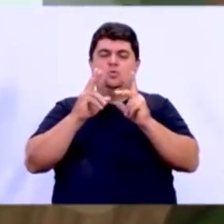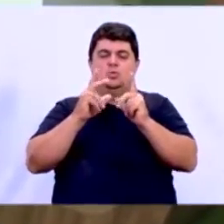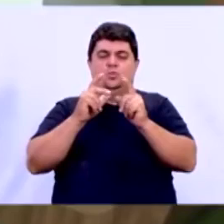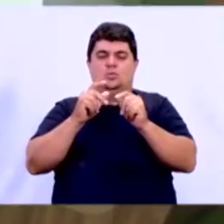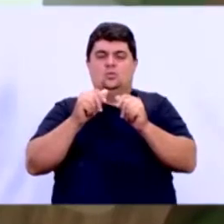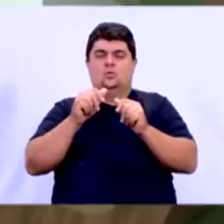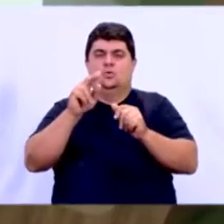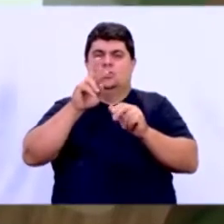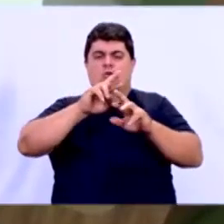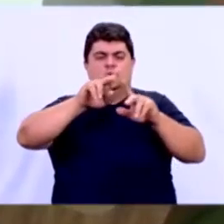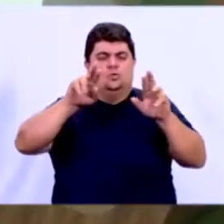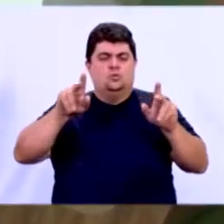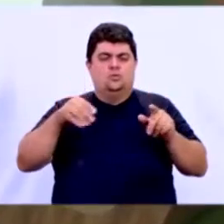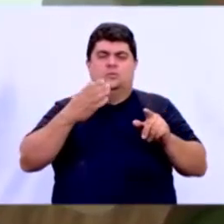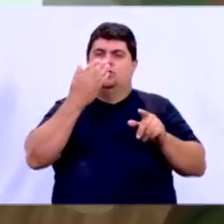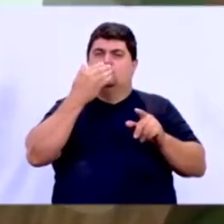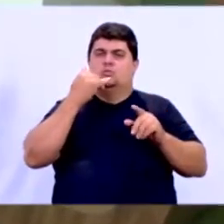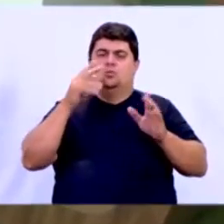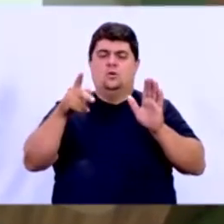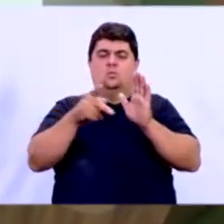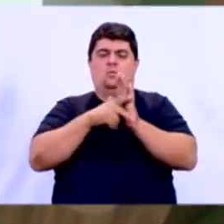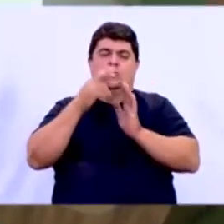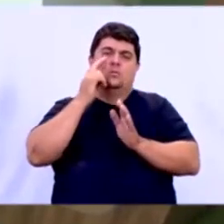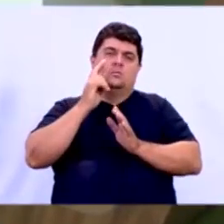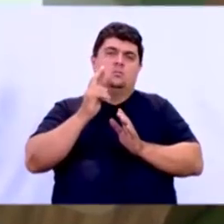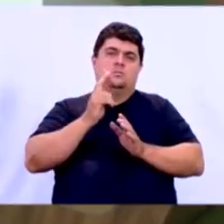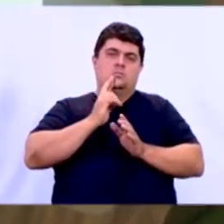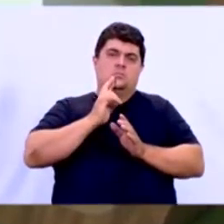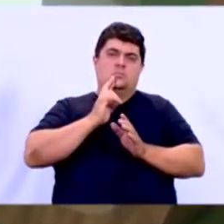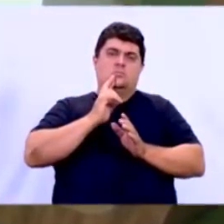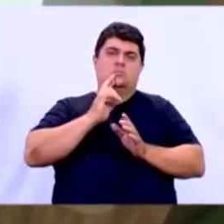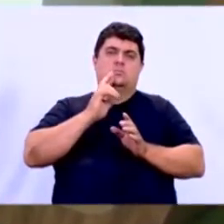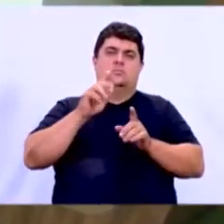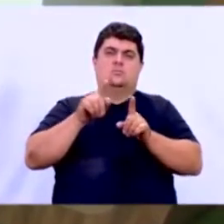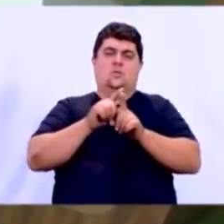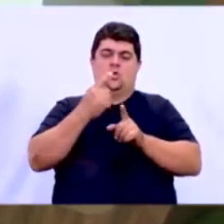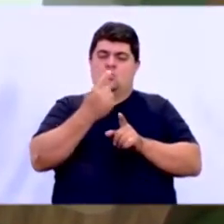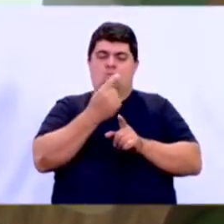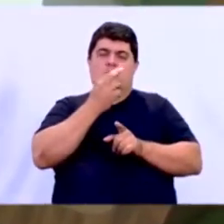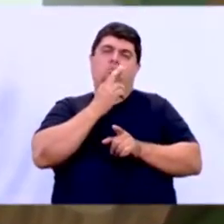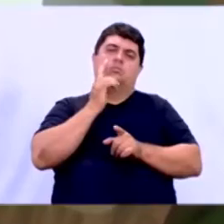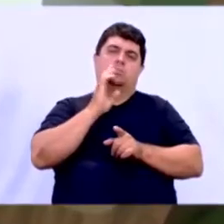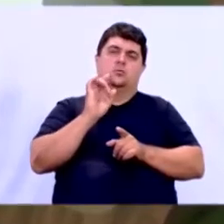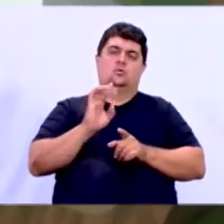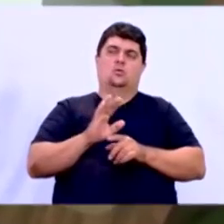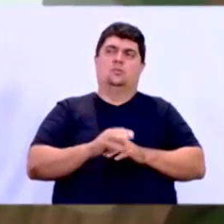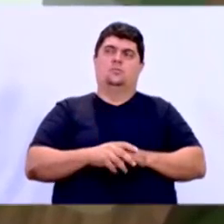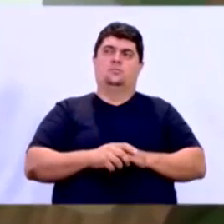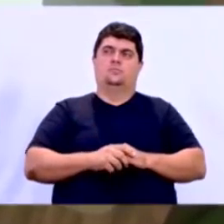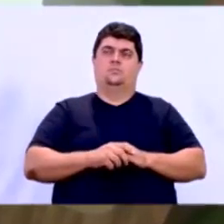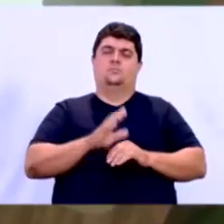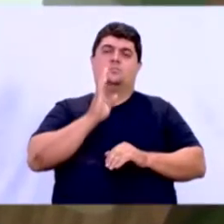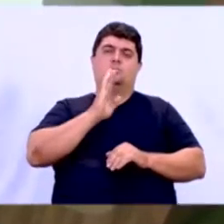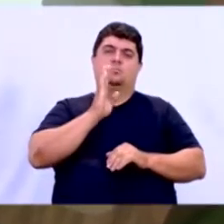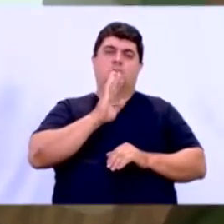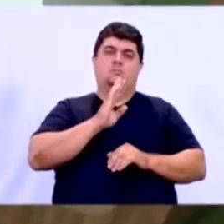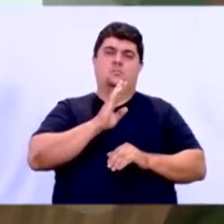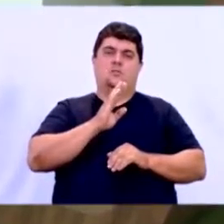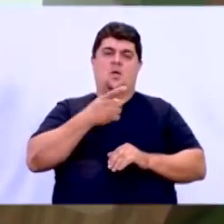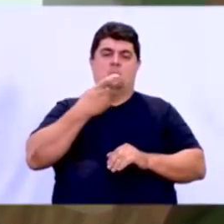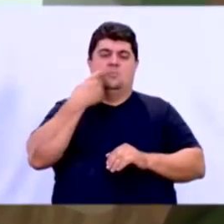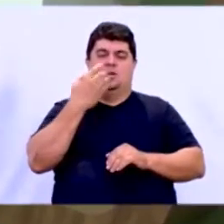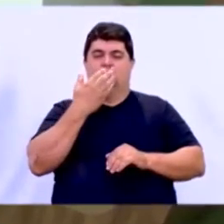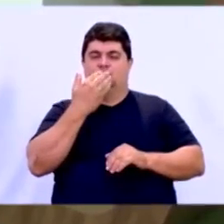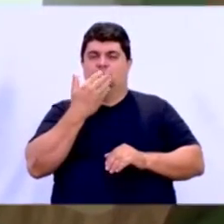a diversidade da culinária do estado e da região norte e em um único local. Bacana. Bacana, imagina comer um peixinho